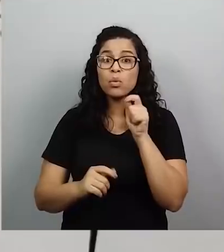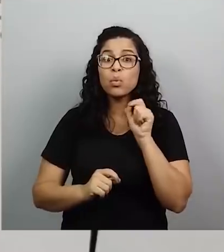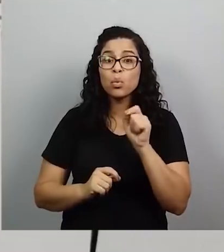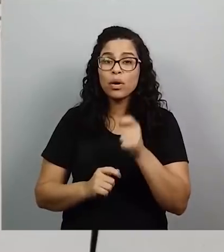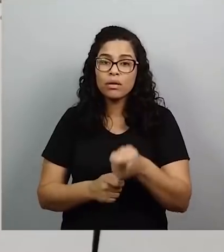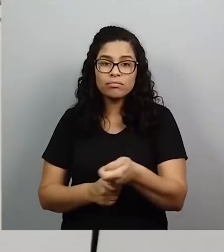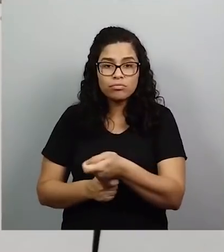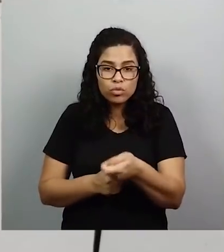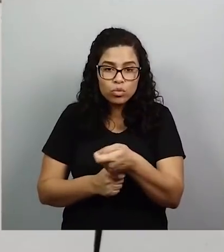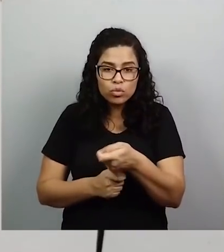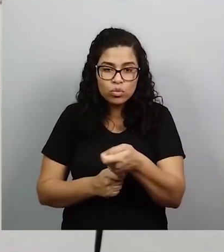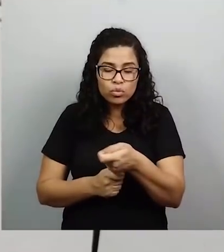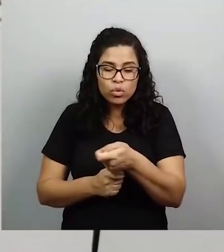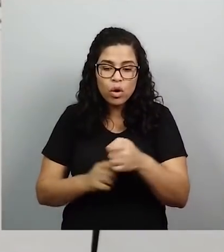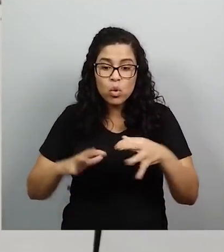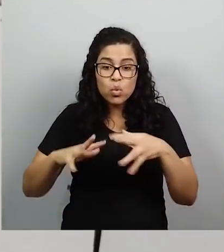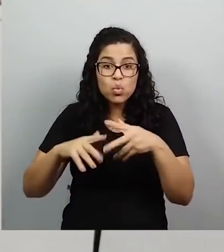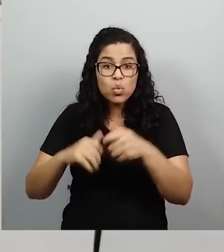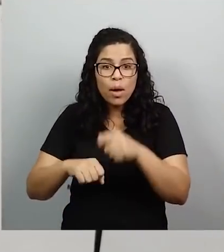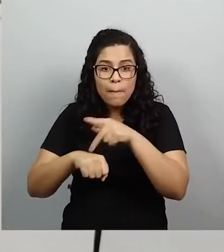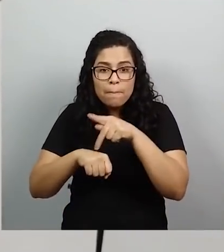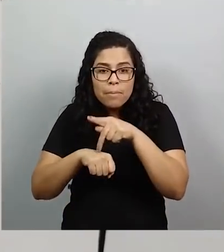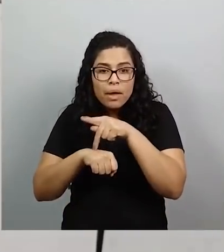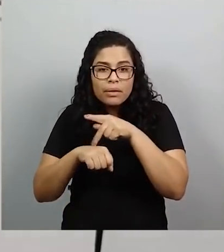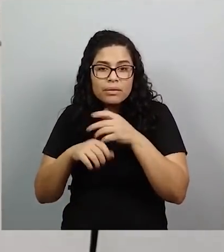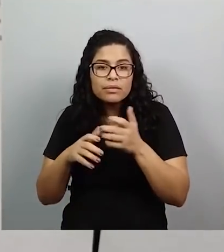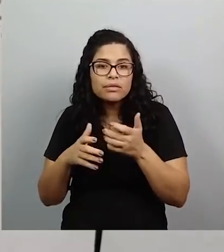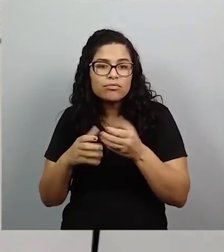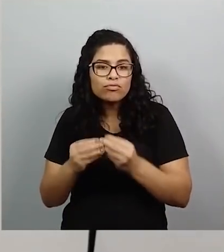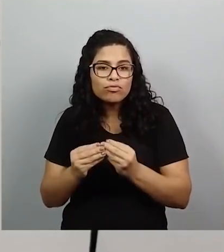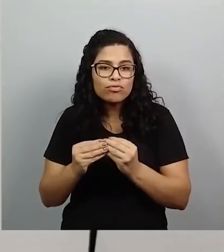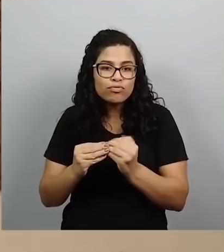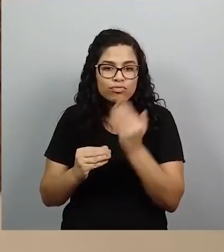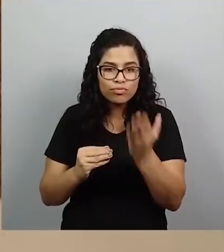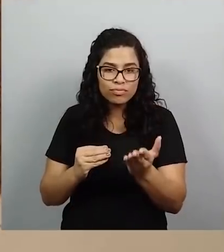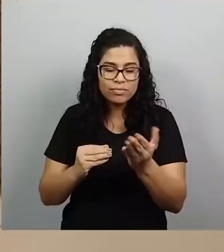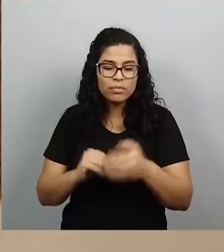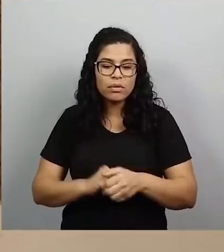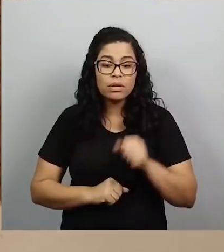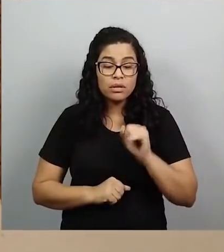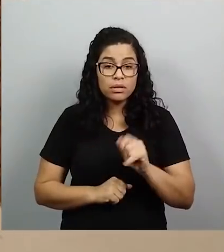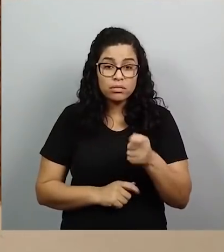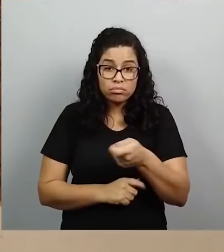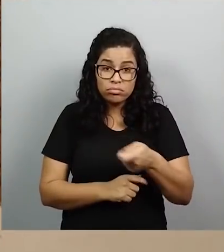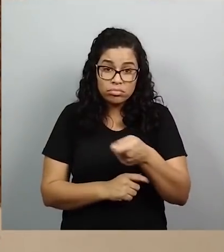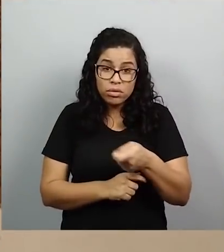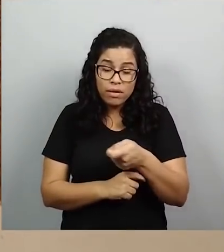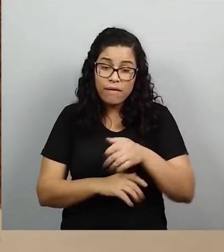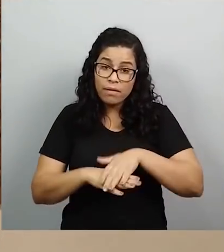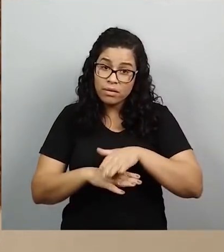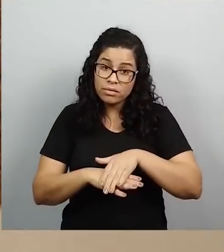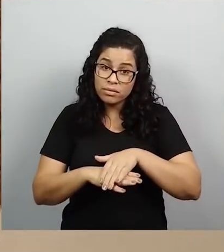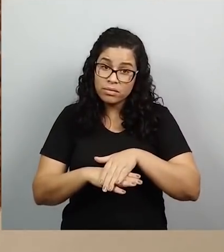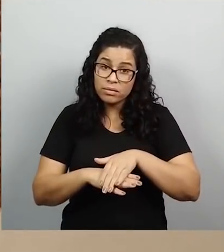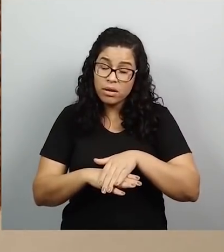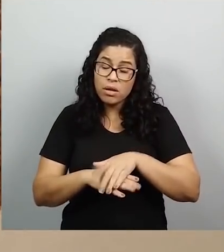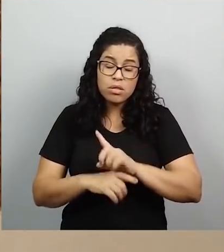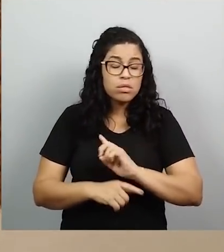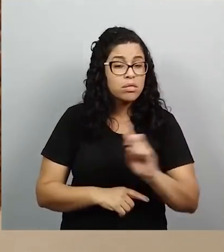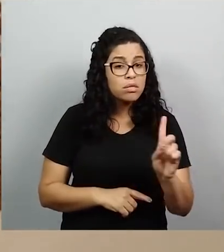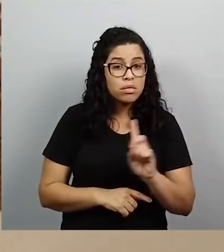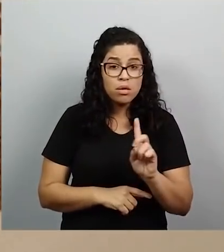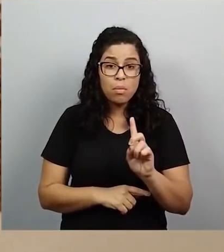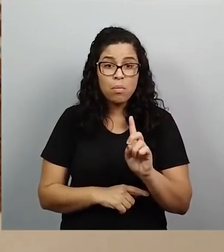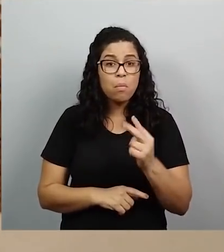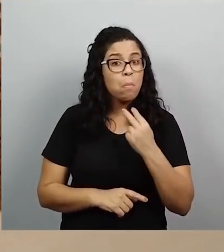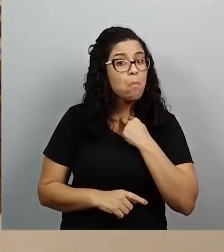peneirar bem para tirar todas as pedrinhas. Se você usar a peneira para fazer isso com a terra, você não pode